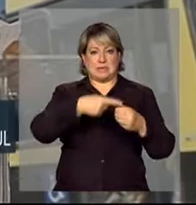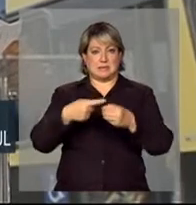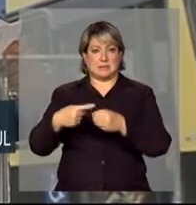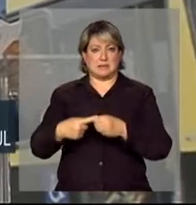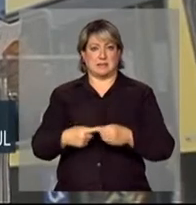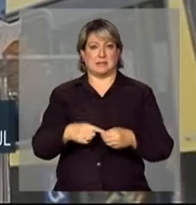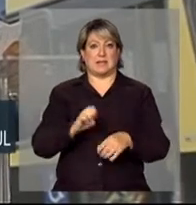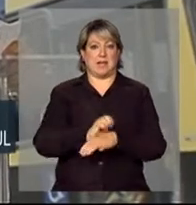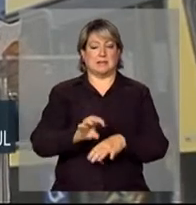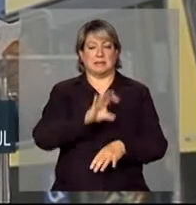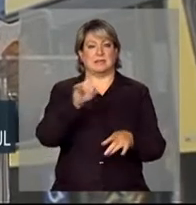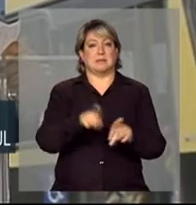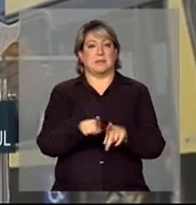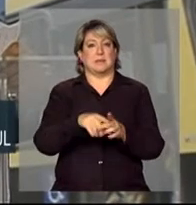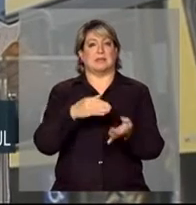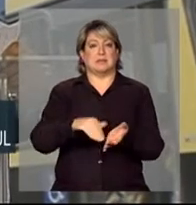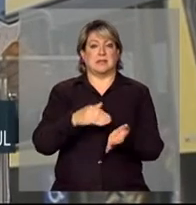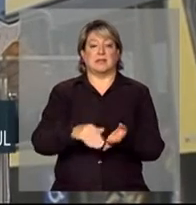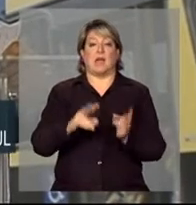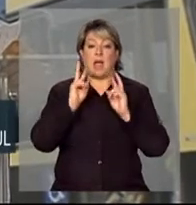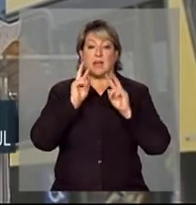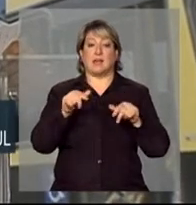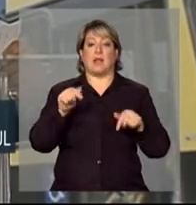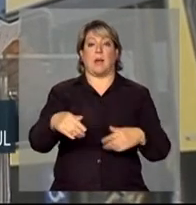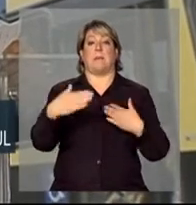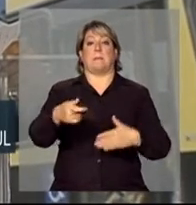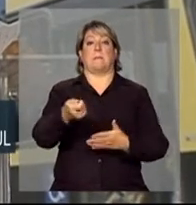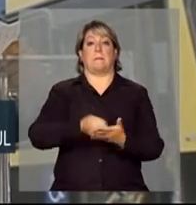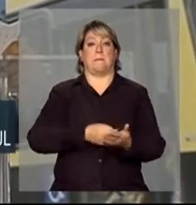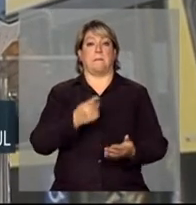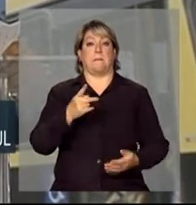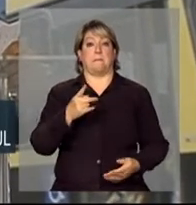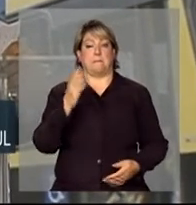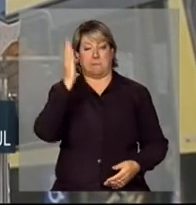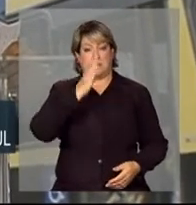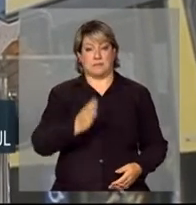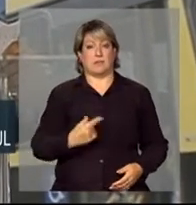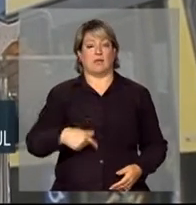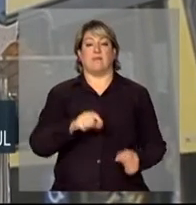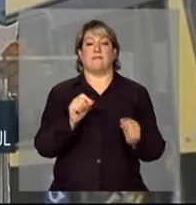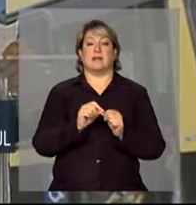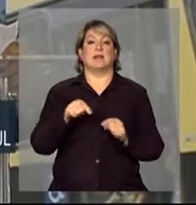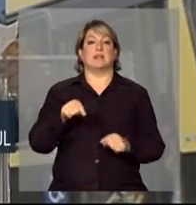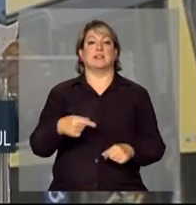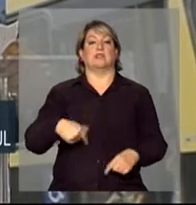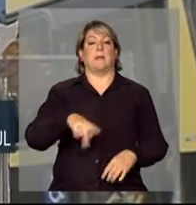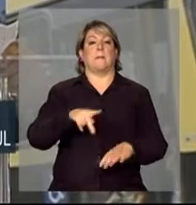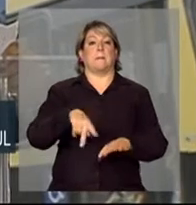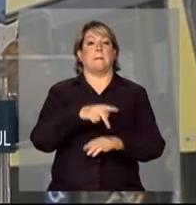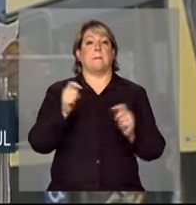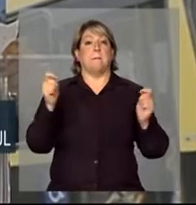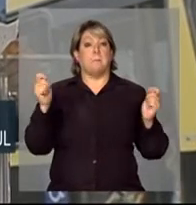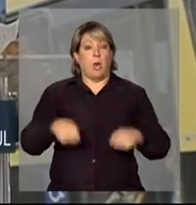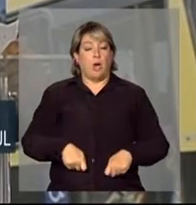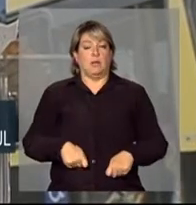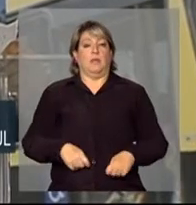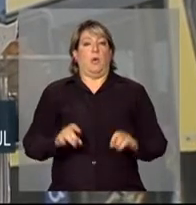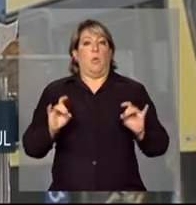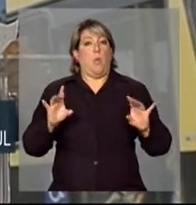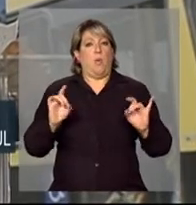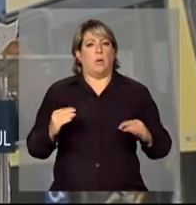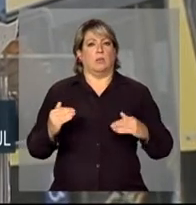sejam atentos a essa Prova Brasil, para que nós possamos fazer com que nosso país atinja níveis de